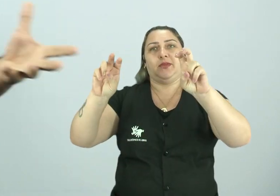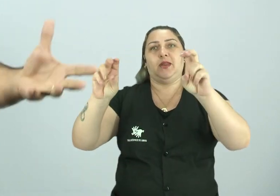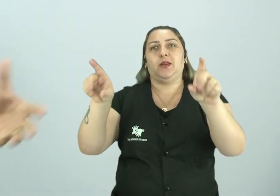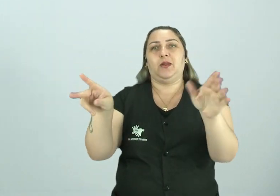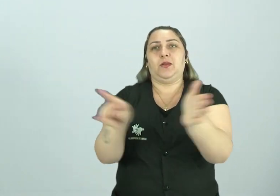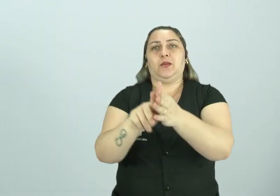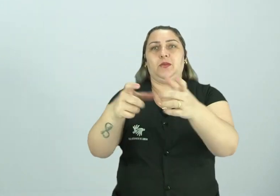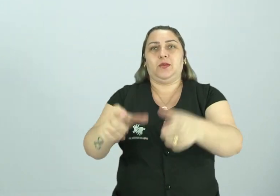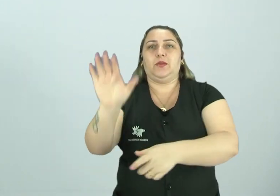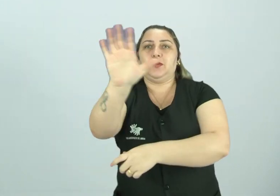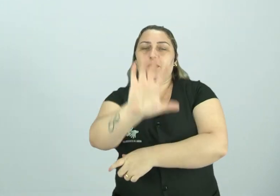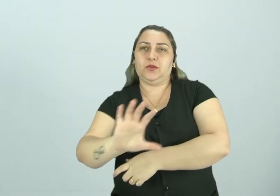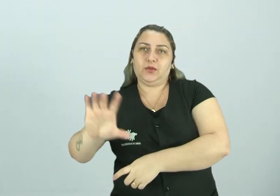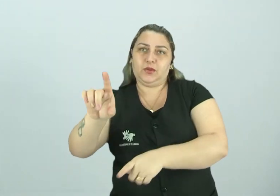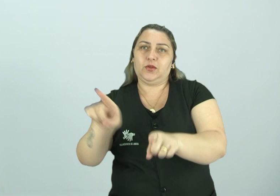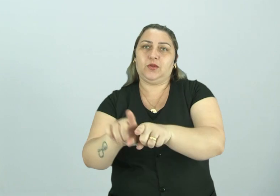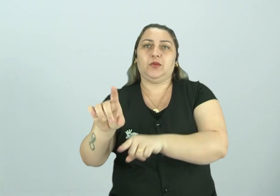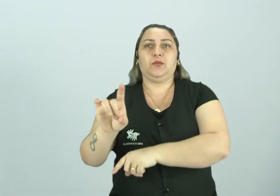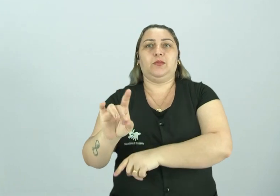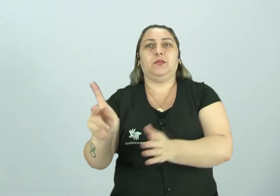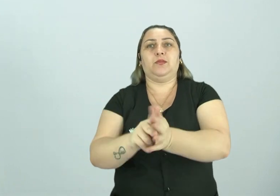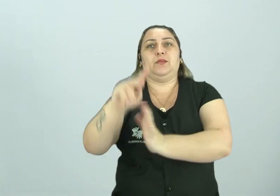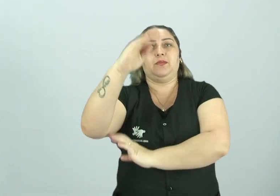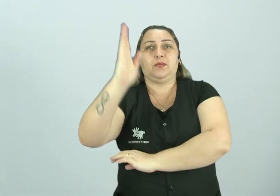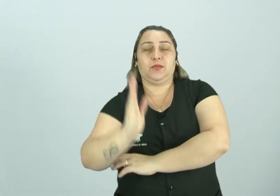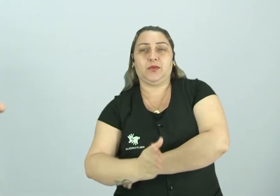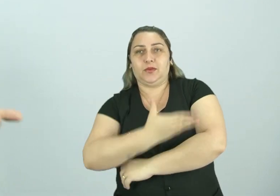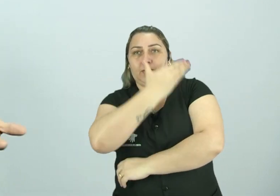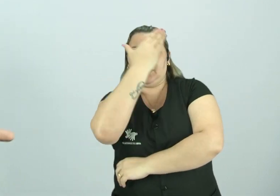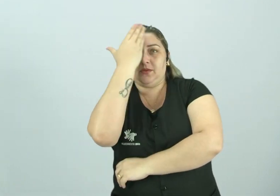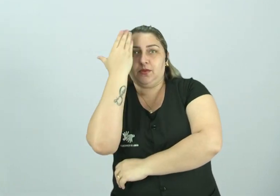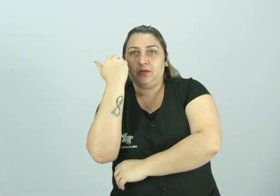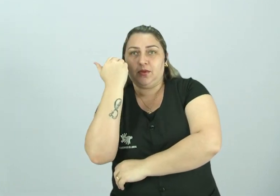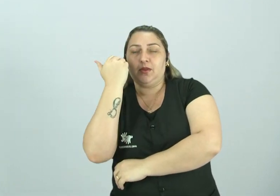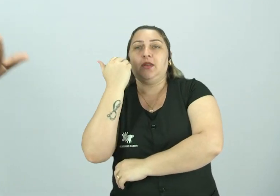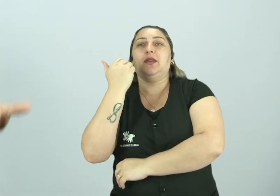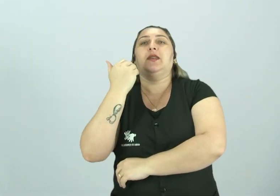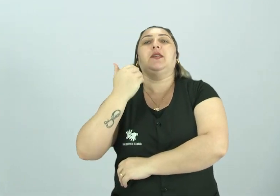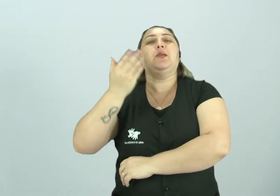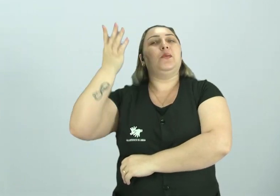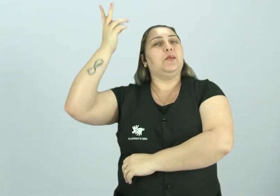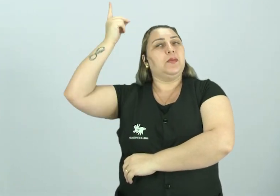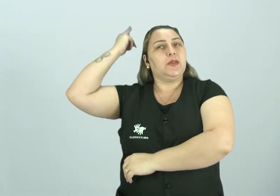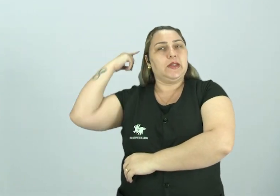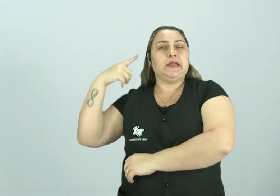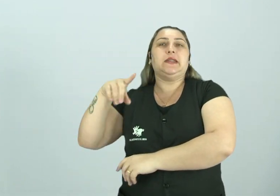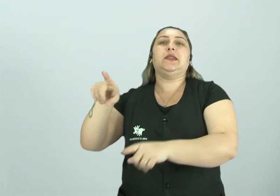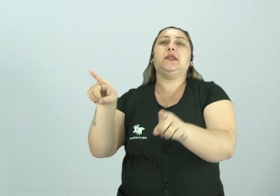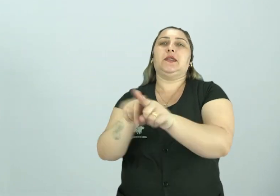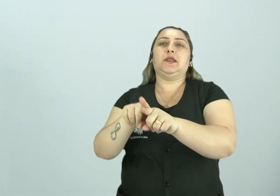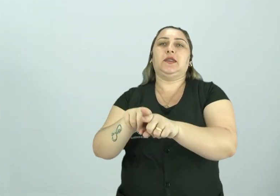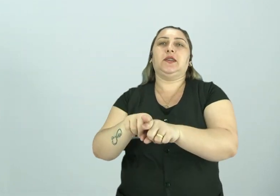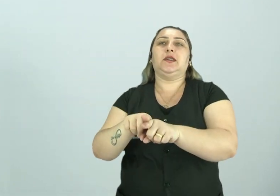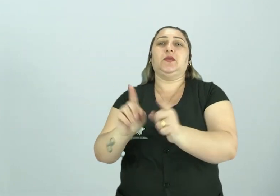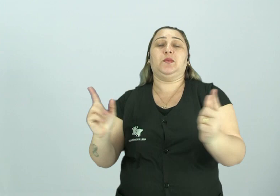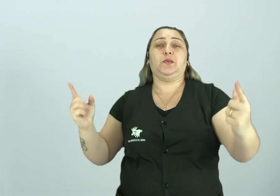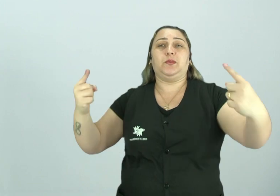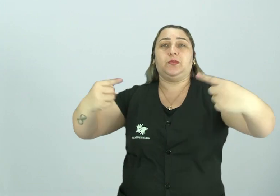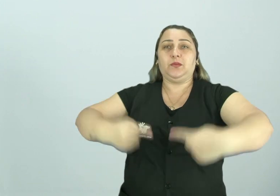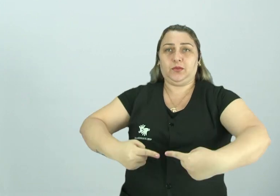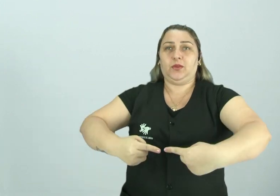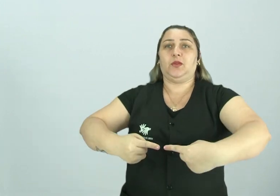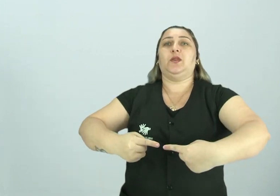locais, regionais e até mesmo só do Brasil. E esquecem que por trás disso existe uma geopolítica, uma disputa de poder entre as